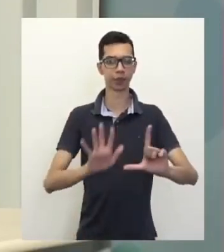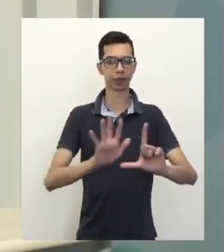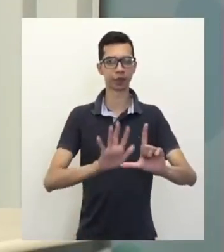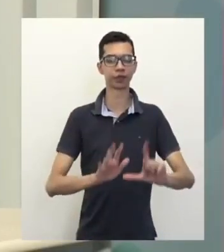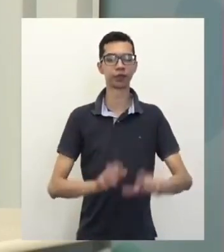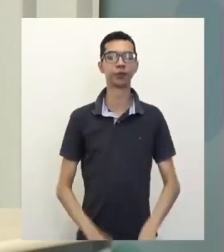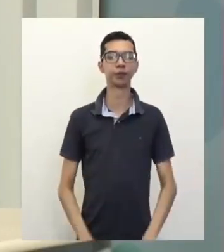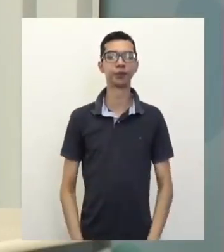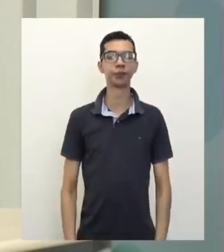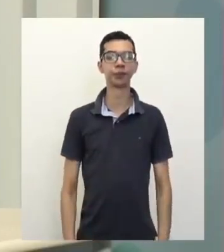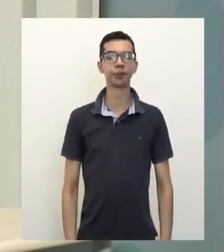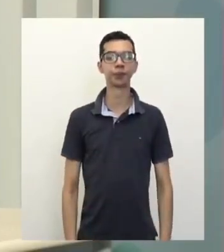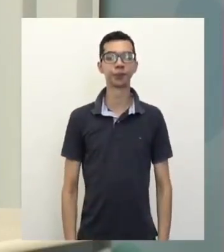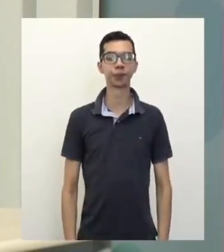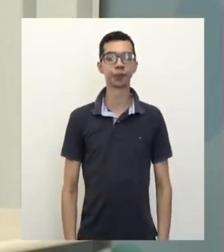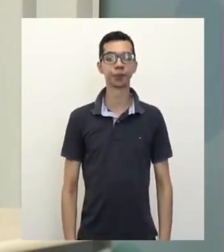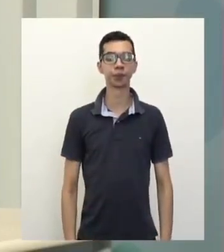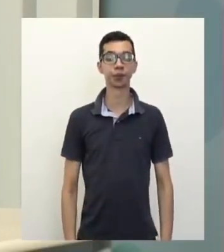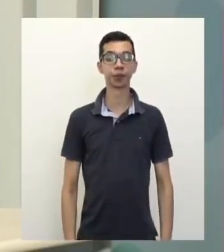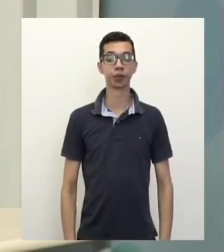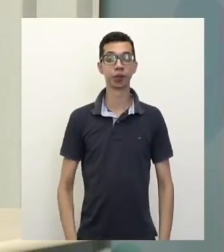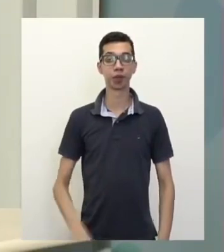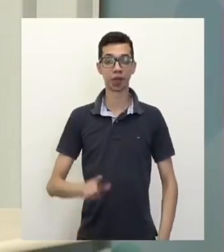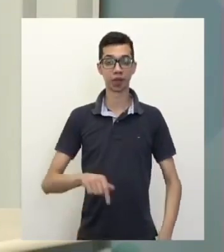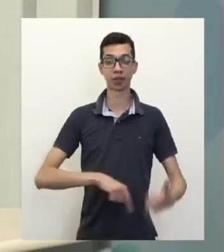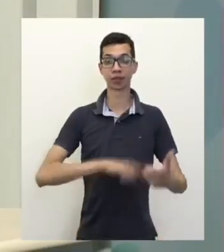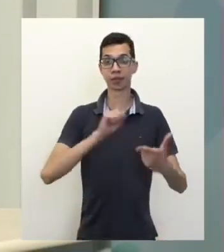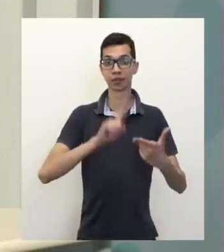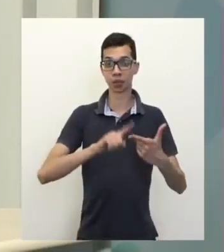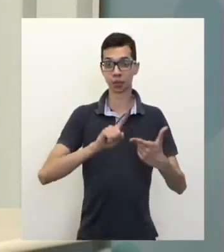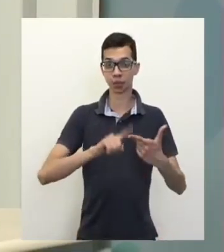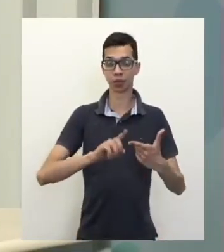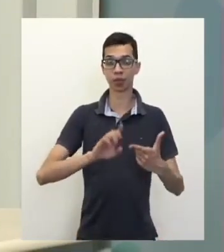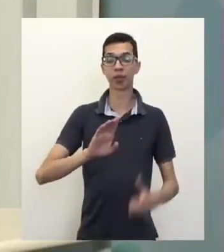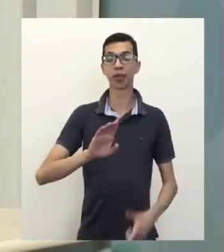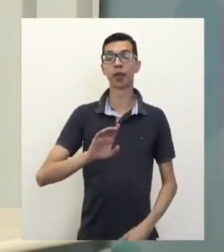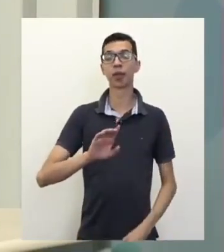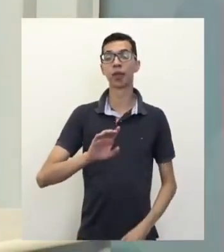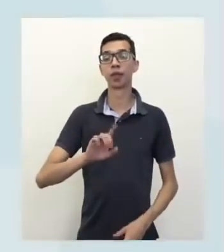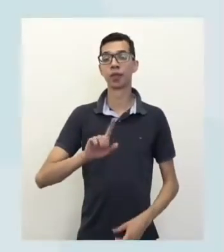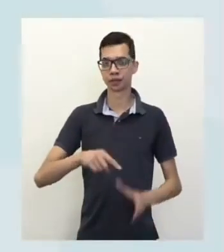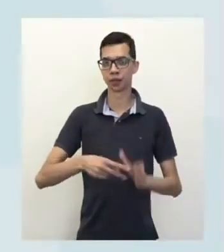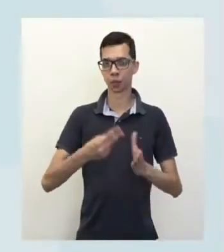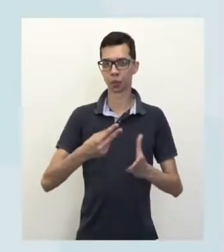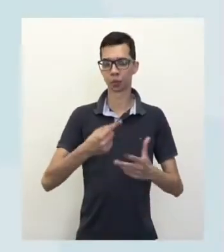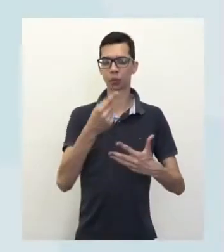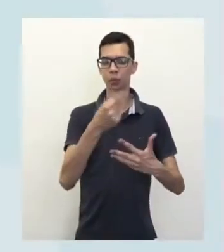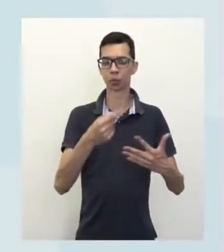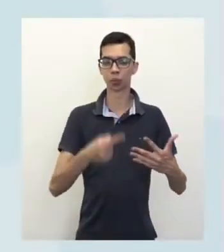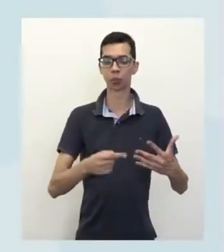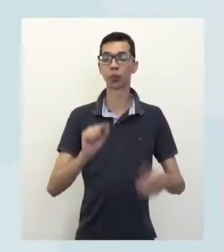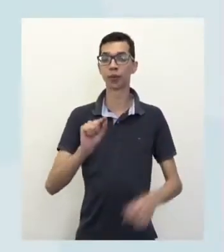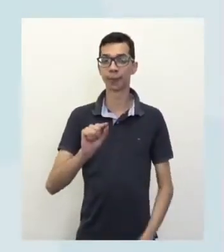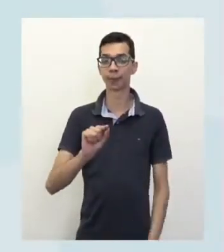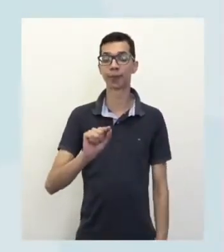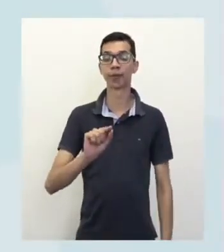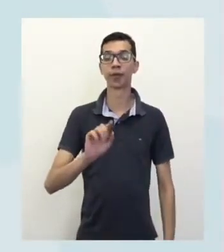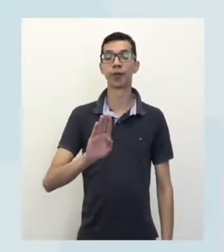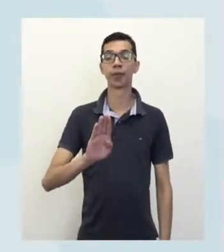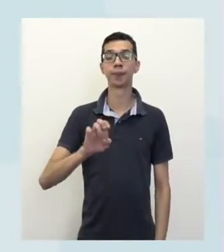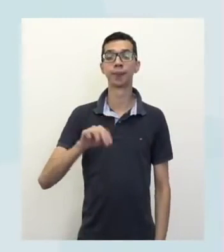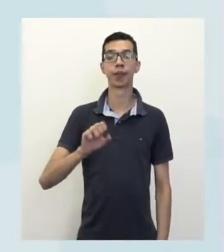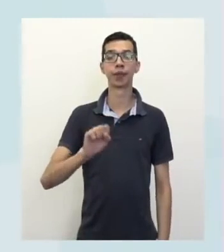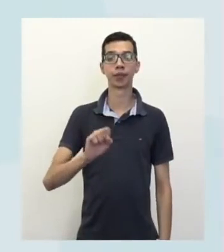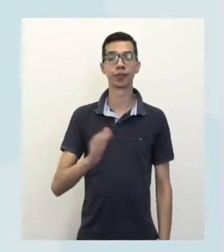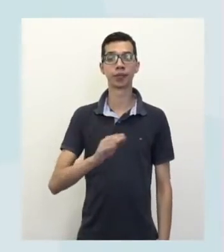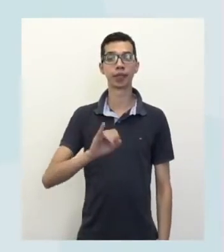já é o segundo tipo, que é a indústria de bens intermediários, que é máquinas e equipamentos. Então, a